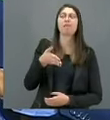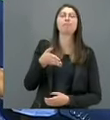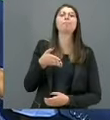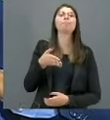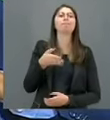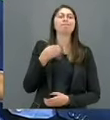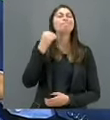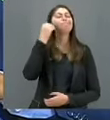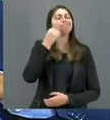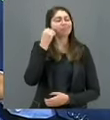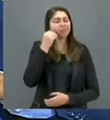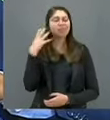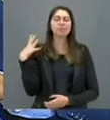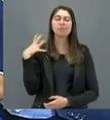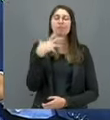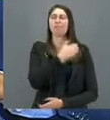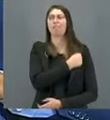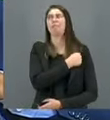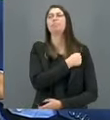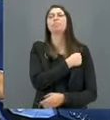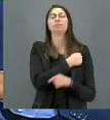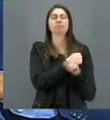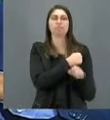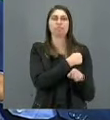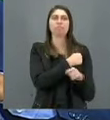nós tentamos salvar pessoas.